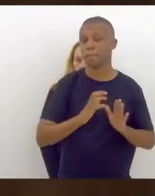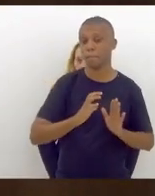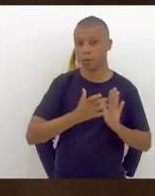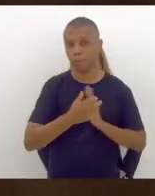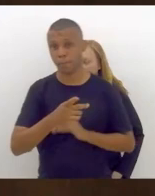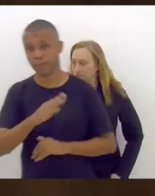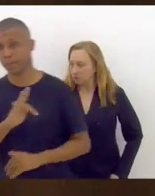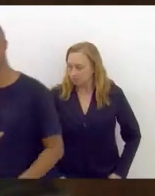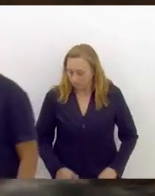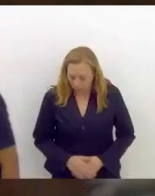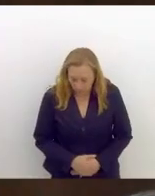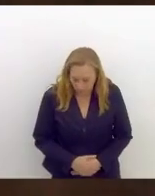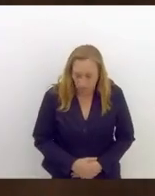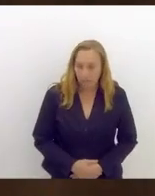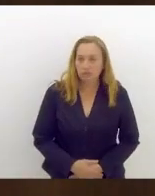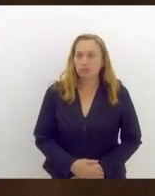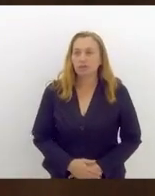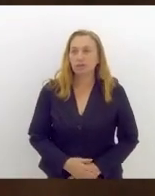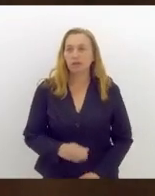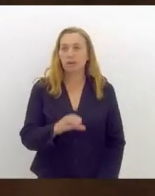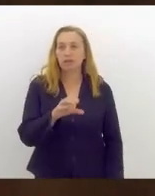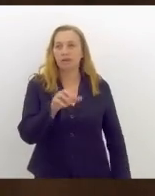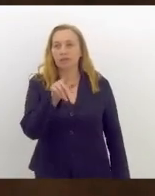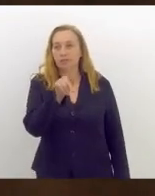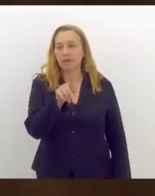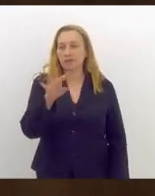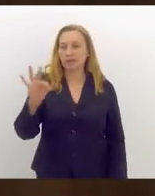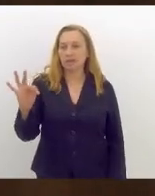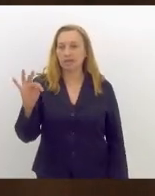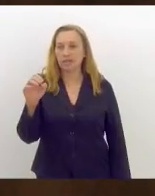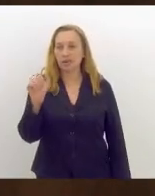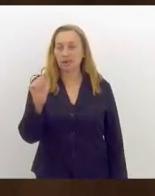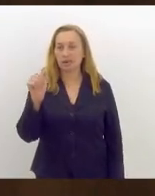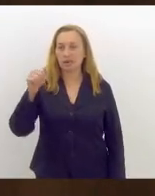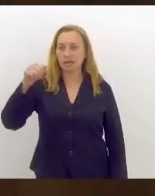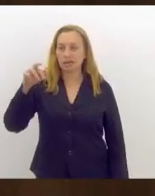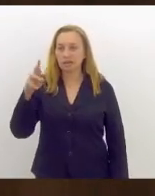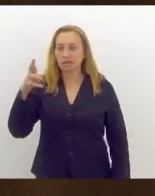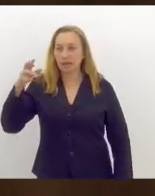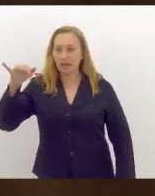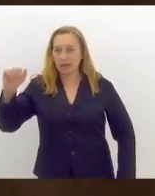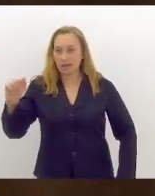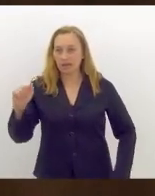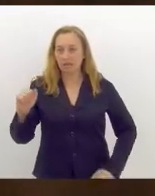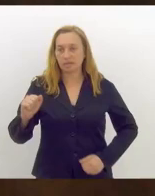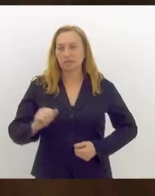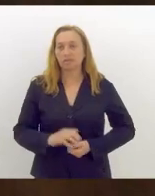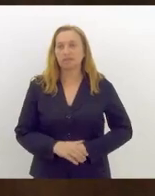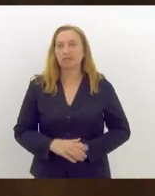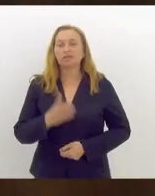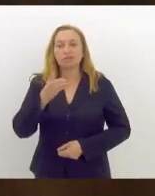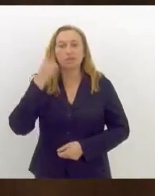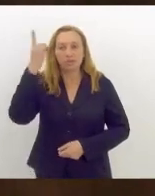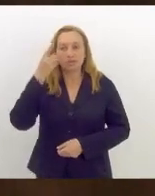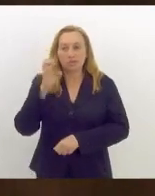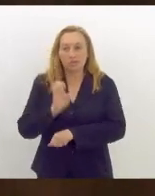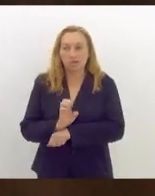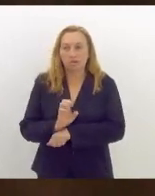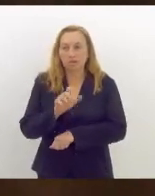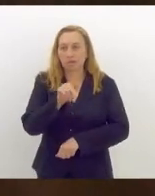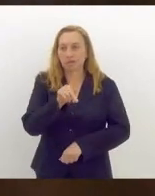vossa excelência Presidente o PT lá em Minas Gerais Andreia de Jesus está aqui na casa deputado estadual pelo